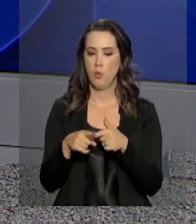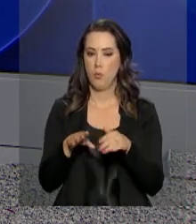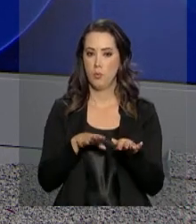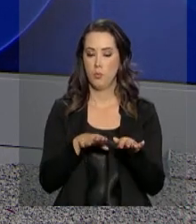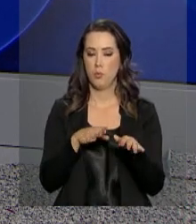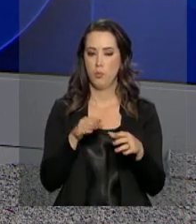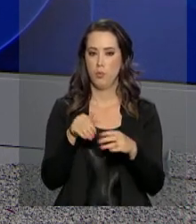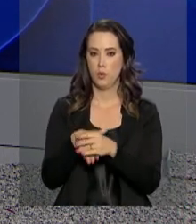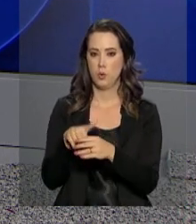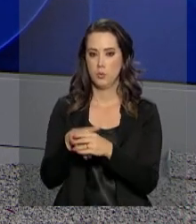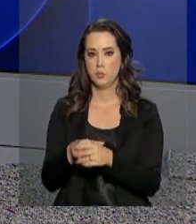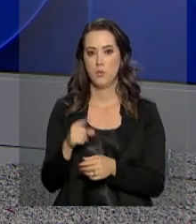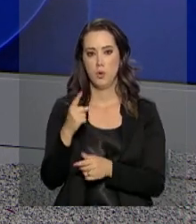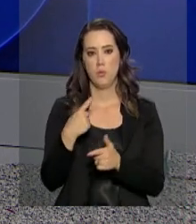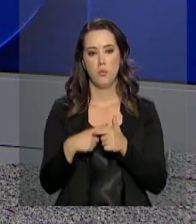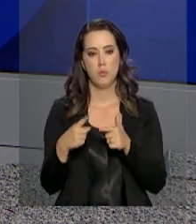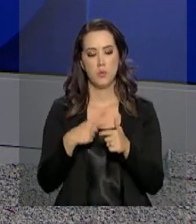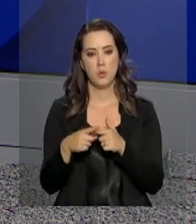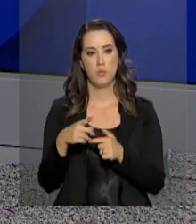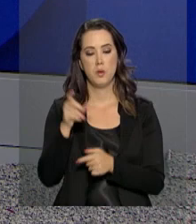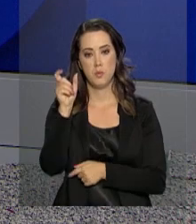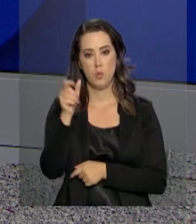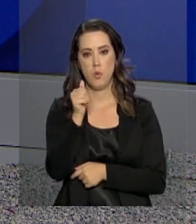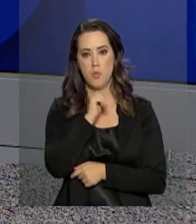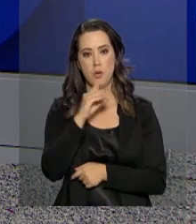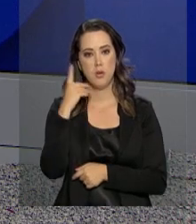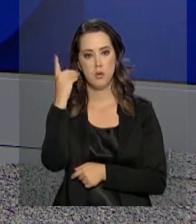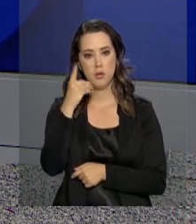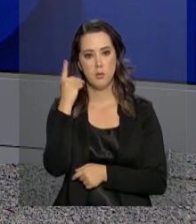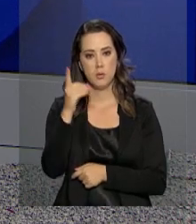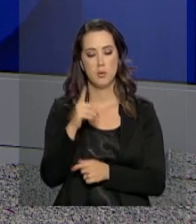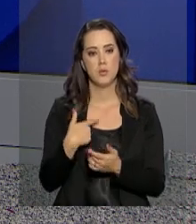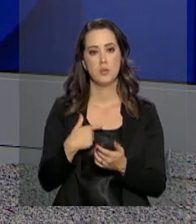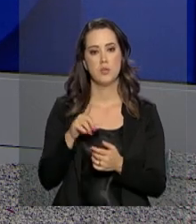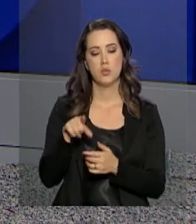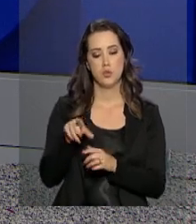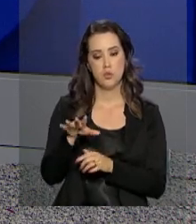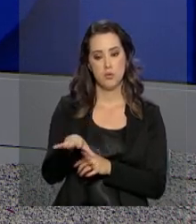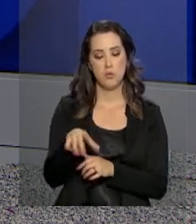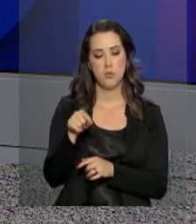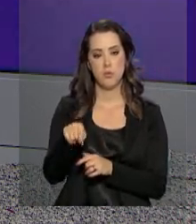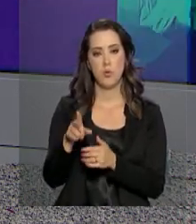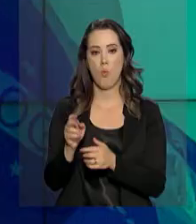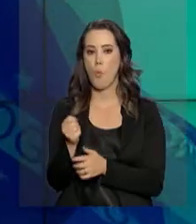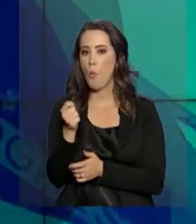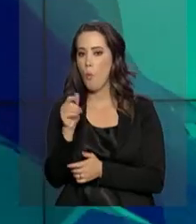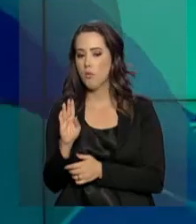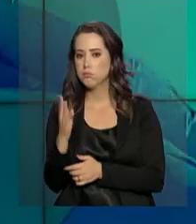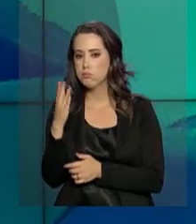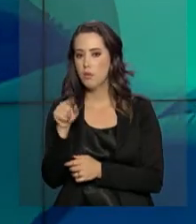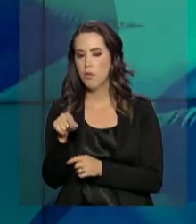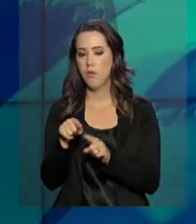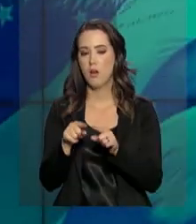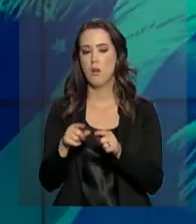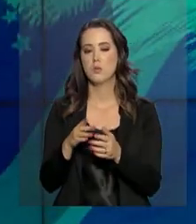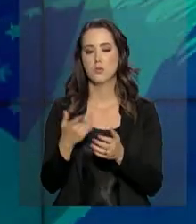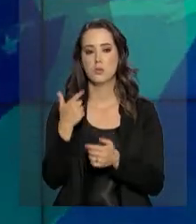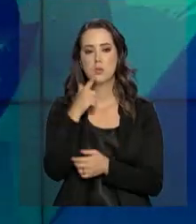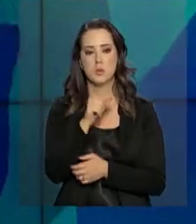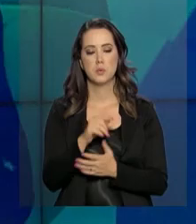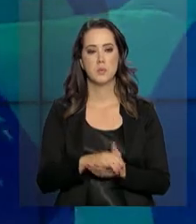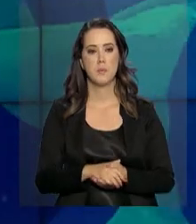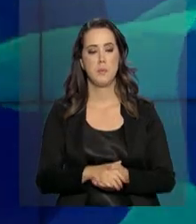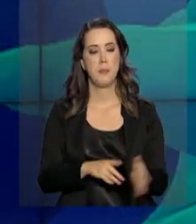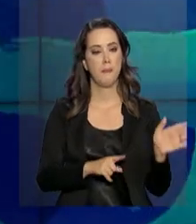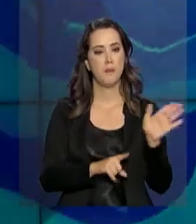acidente com uma deputada e uma tentativa de fraude que foi identificada e retificada os jornalistas também perguntaram ao ministro